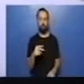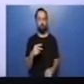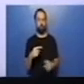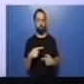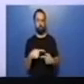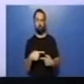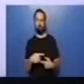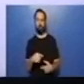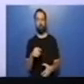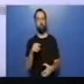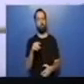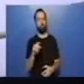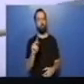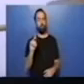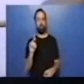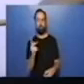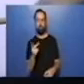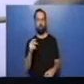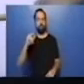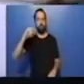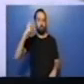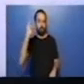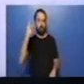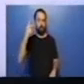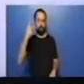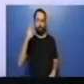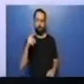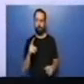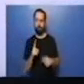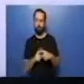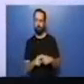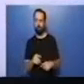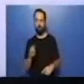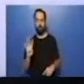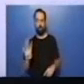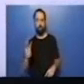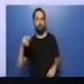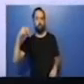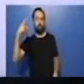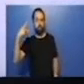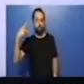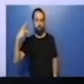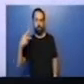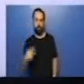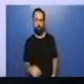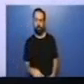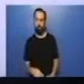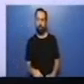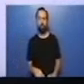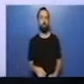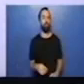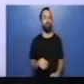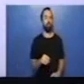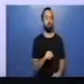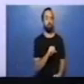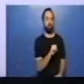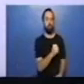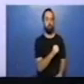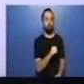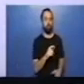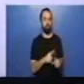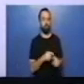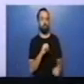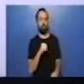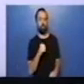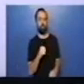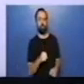H, mais o outro cateto ao quadrado, que é o 4. 8 ao quadrado, 64, que é 8 vezes 8. O